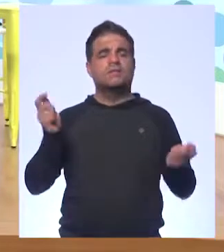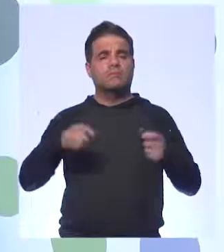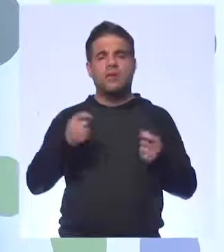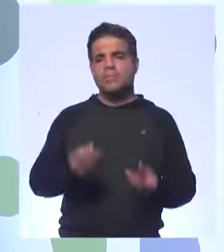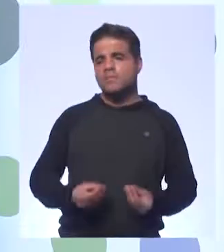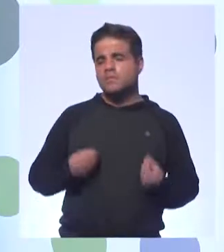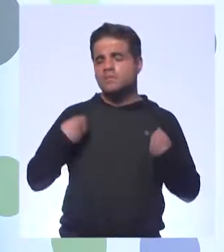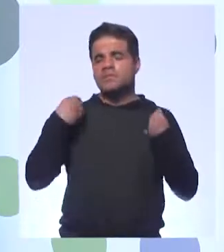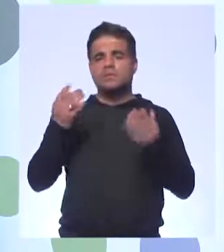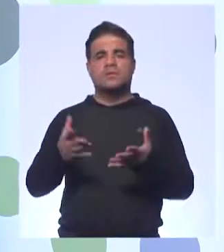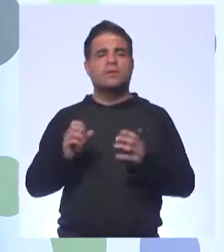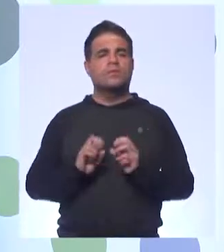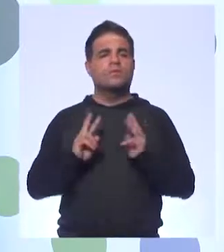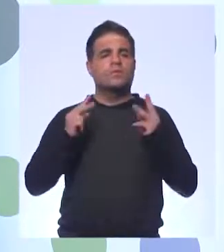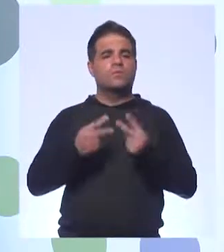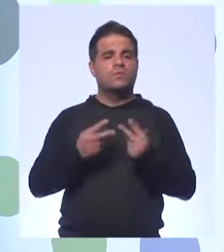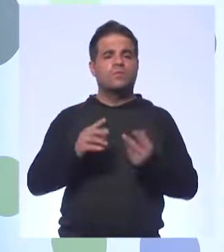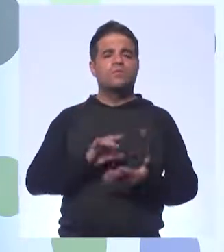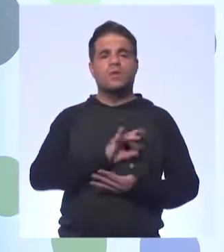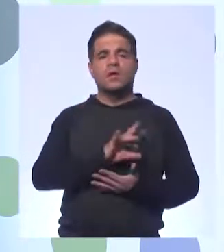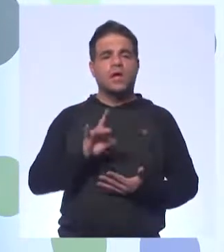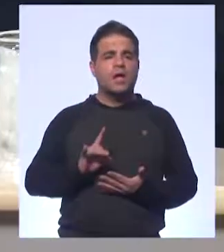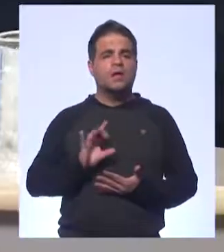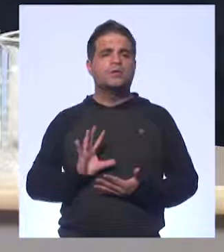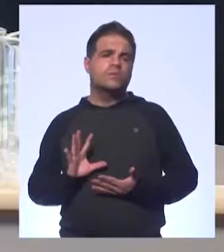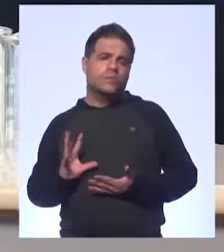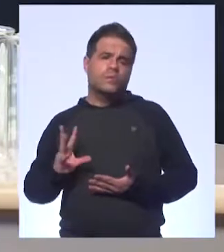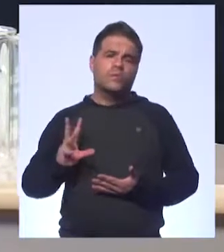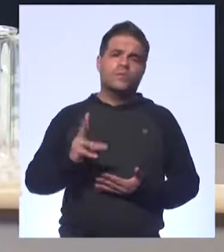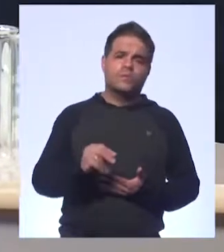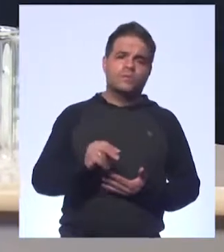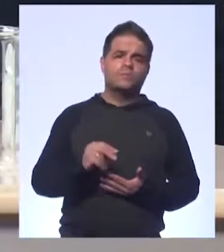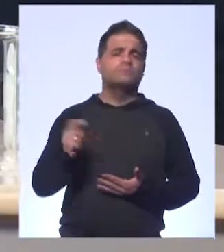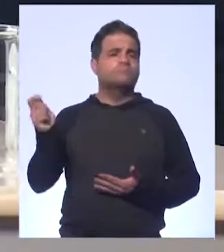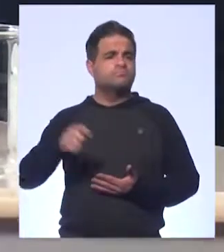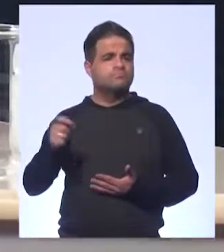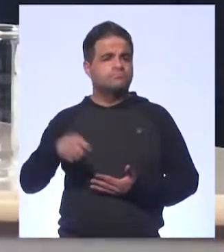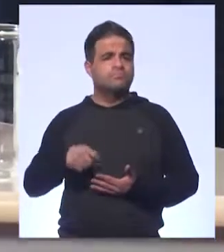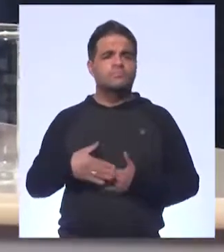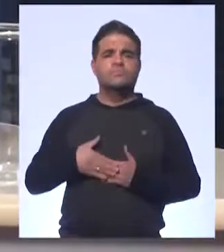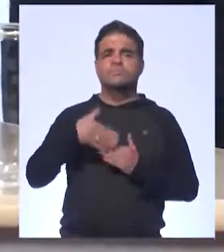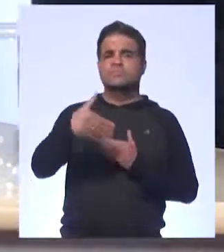para os estudantes qual é o volume de cada um deles, ou de todos eles? Para eles